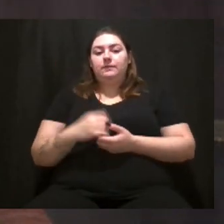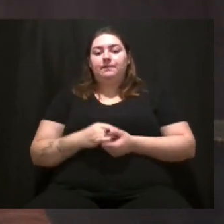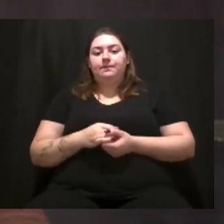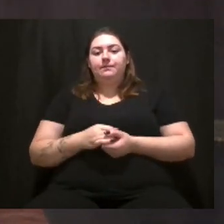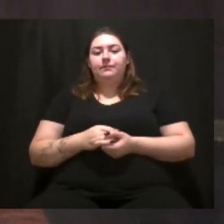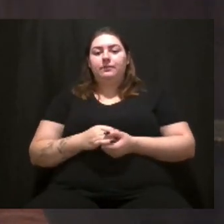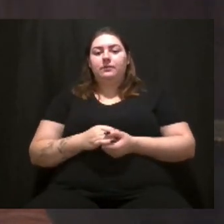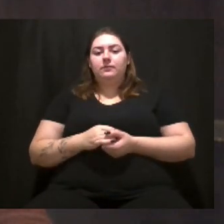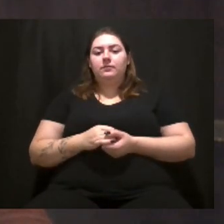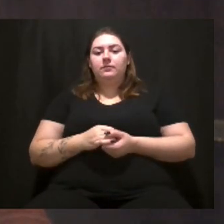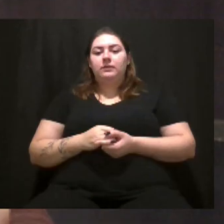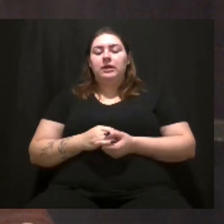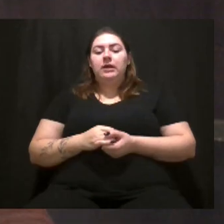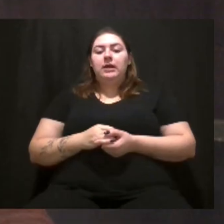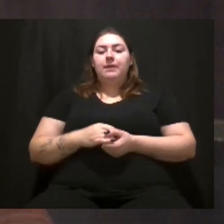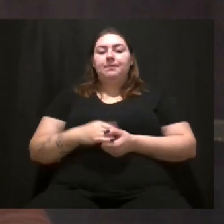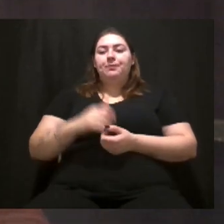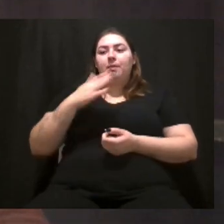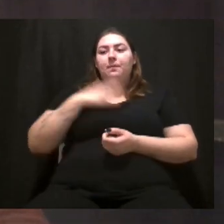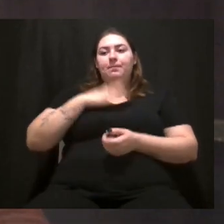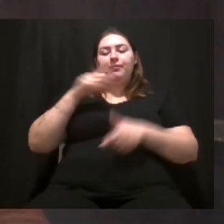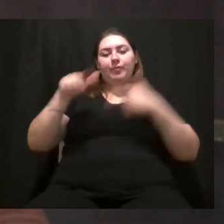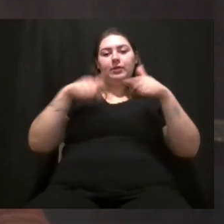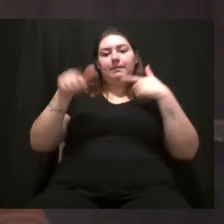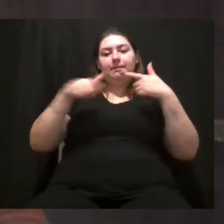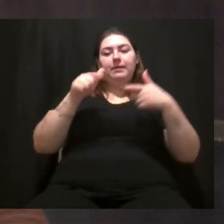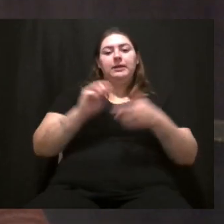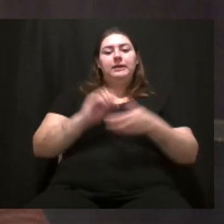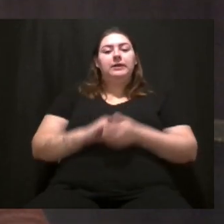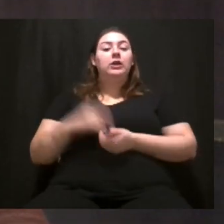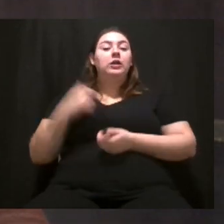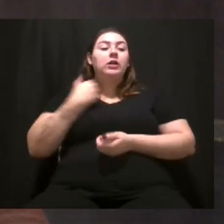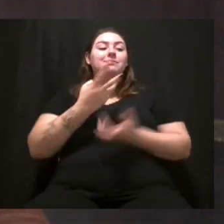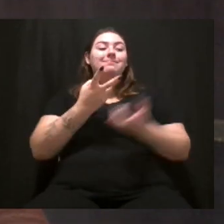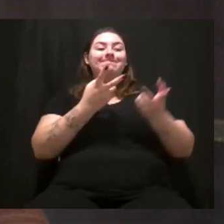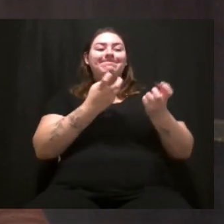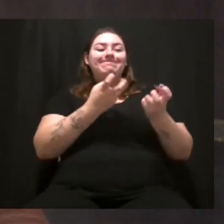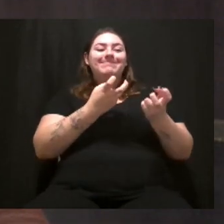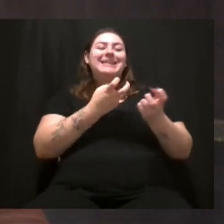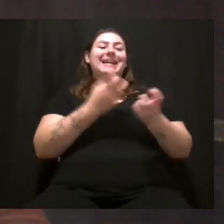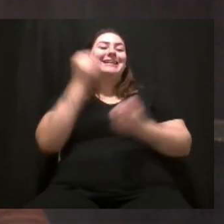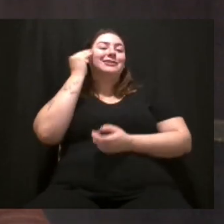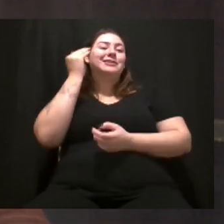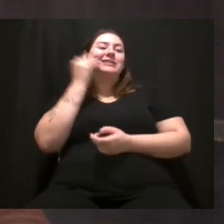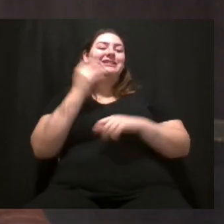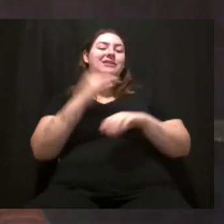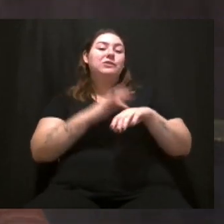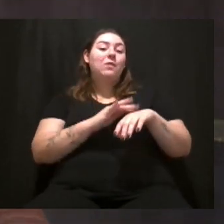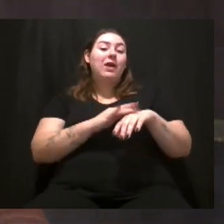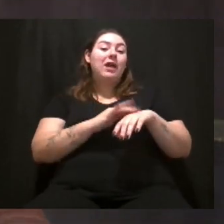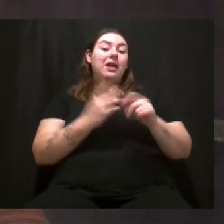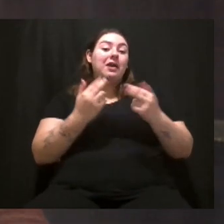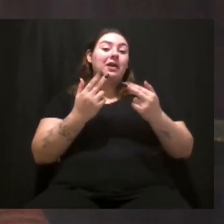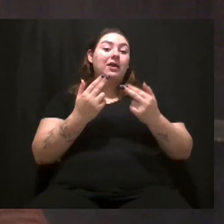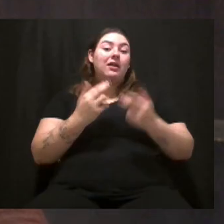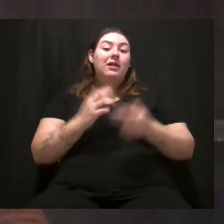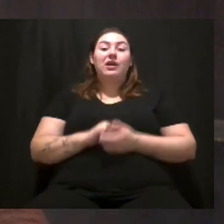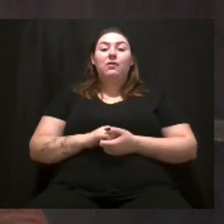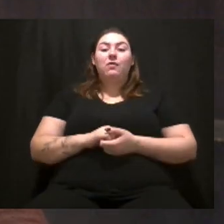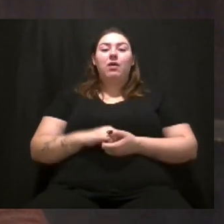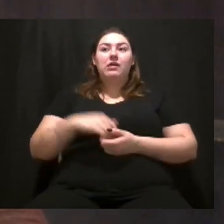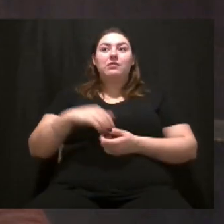psicologia a gente vê muitos adolescentes adoecidos igual adultos, tá? Com burnout, com estresse,